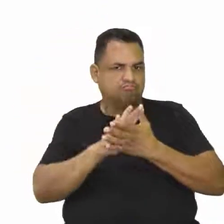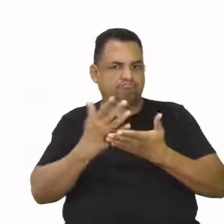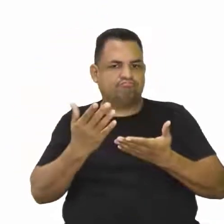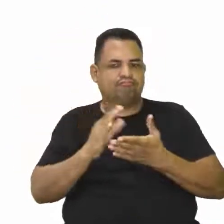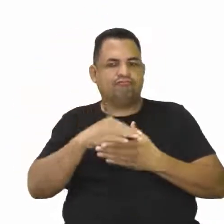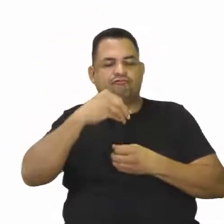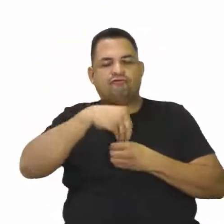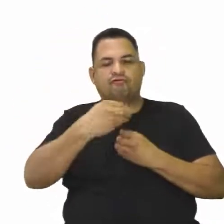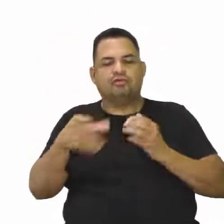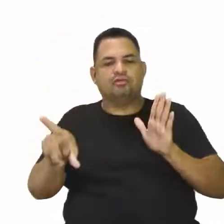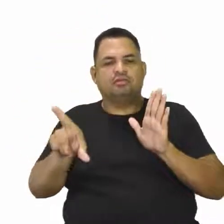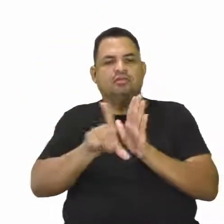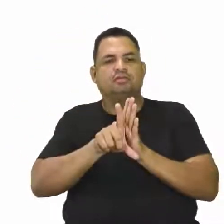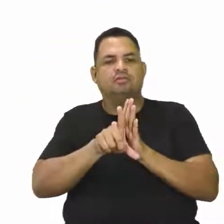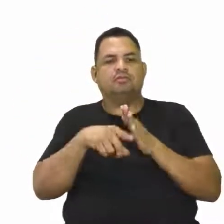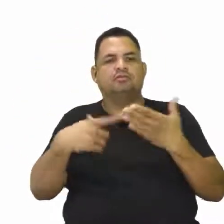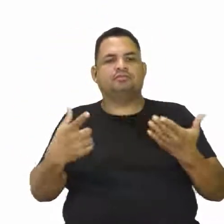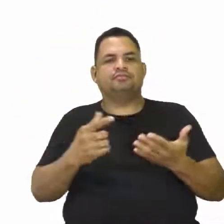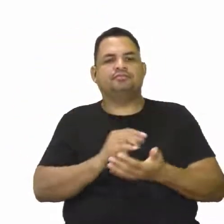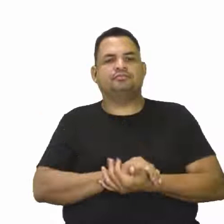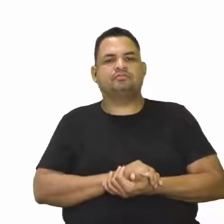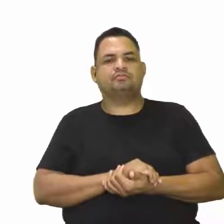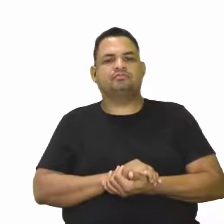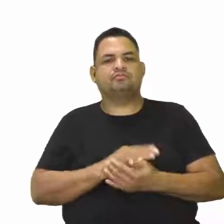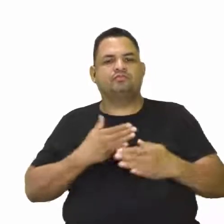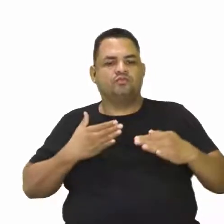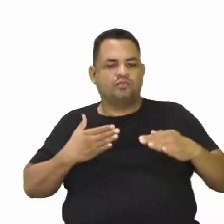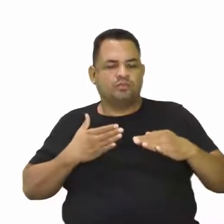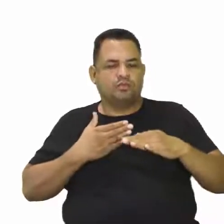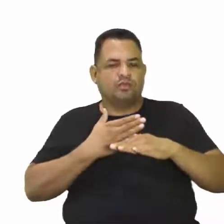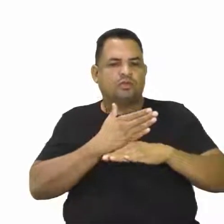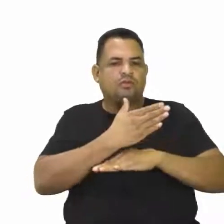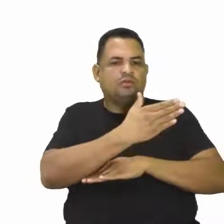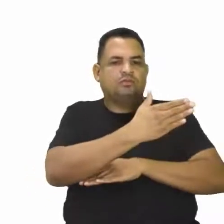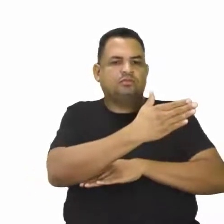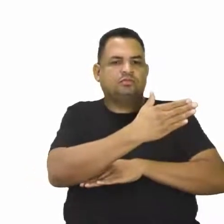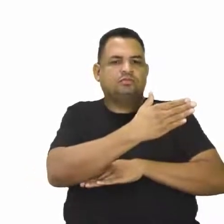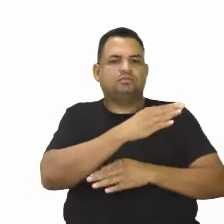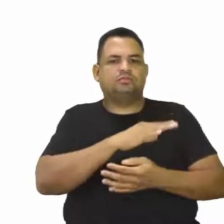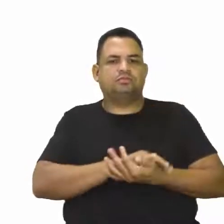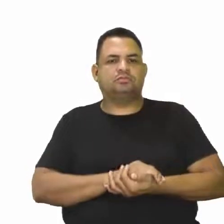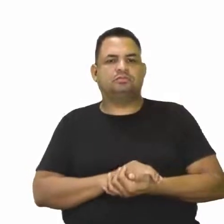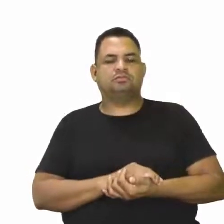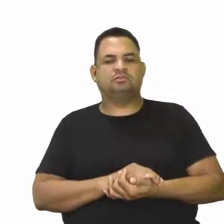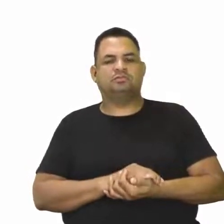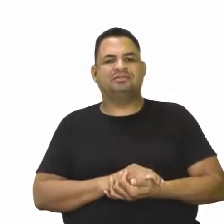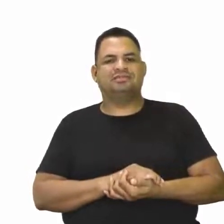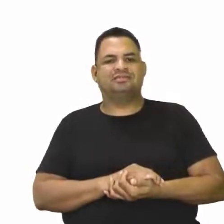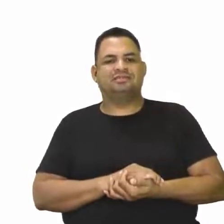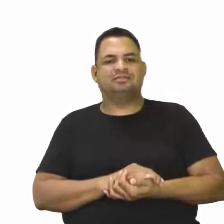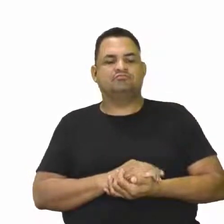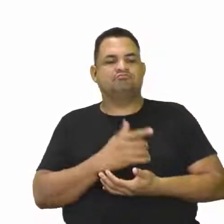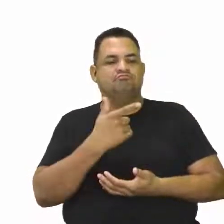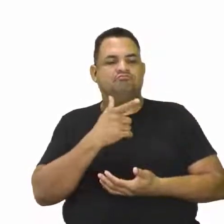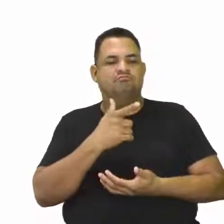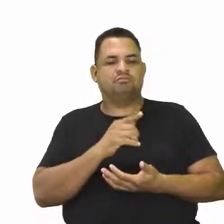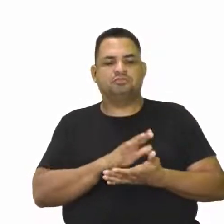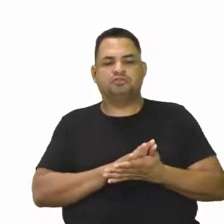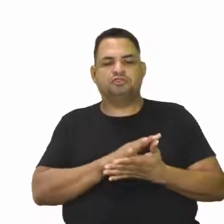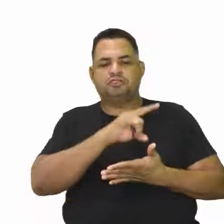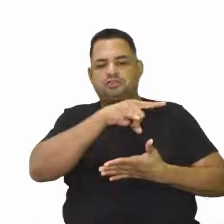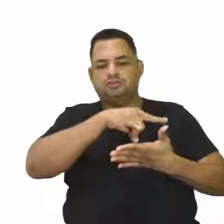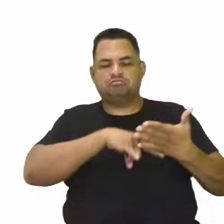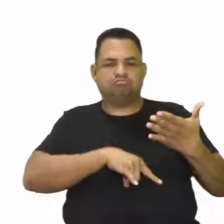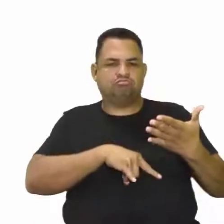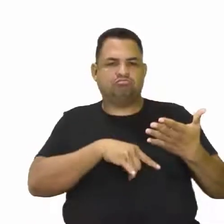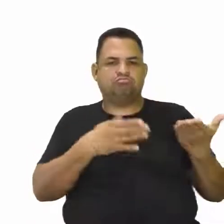ó. Por quê? Em que crucé de morrado, papeles no han arreglado. Eu não tinha papéis. Eu